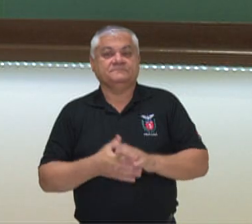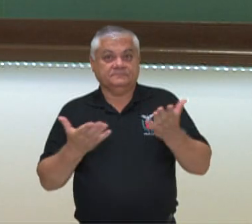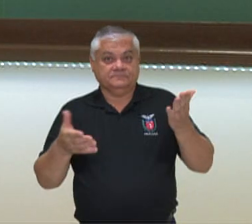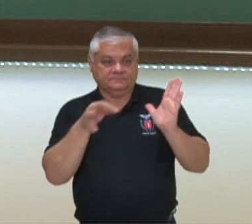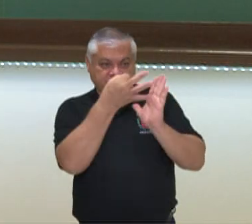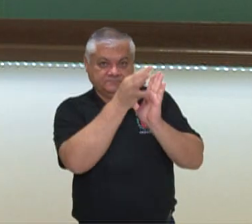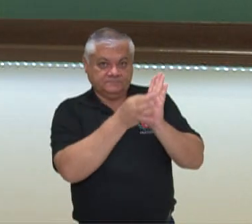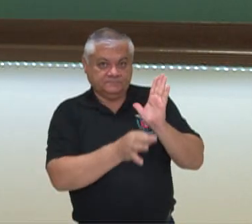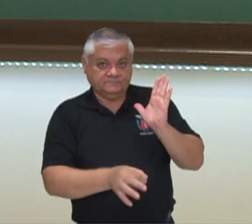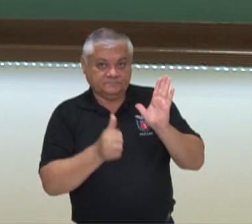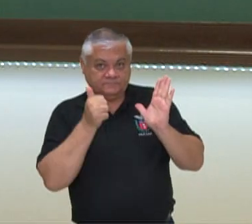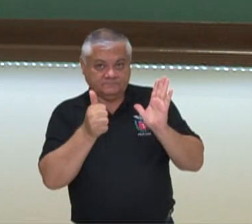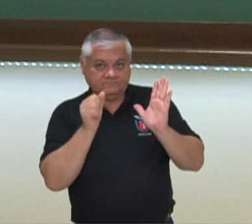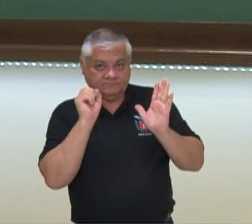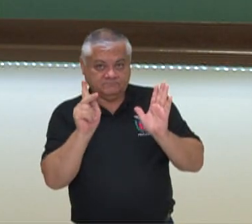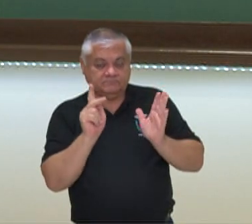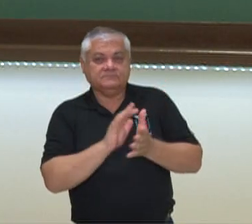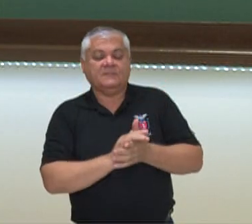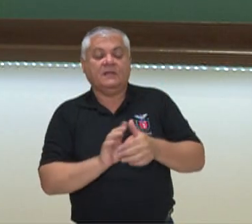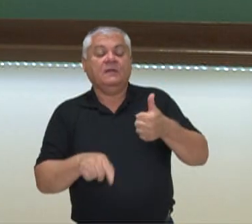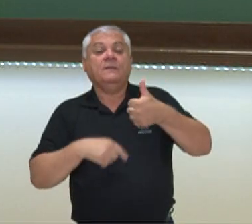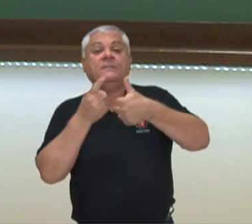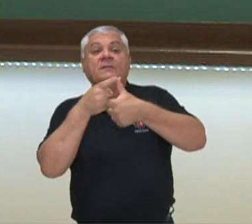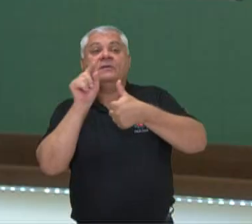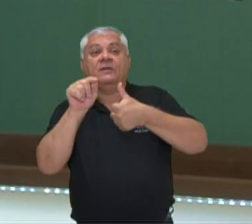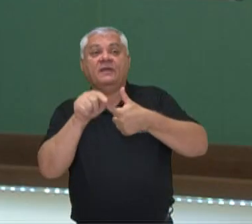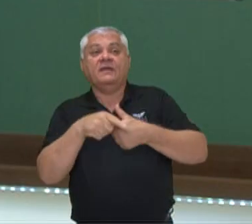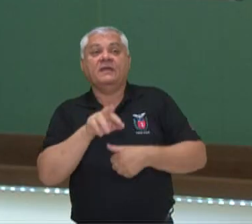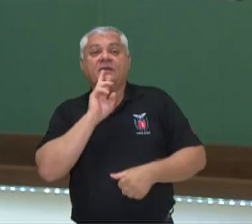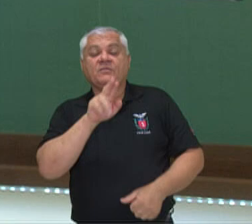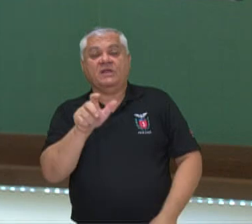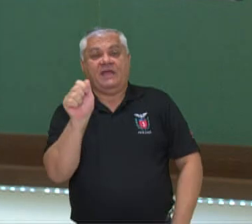Corrigido o nosso quiz? Então, a número 1, a resposta certa é a